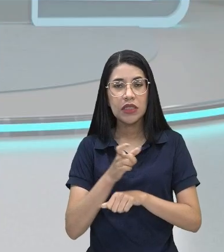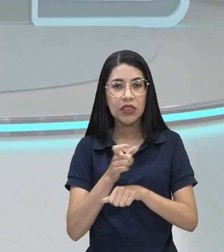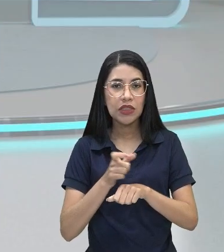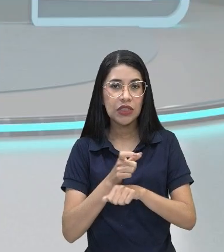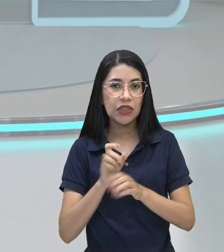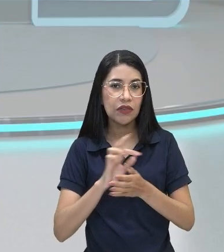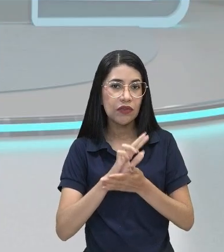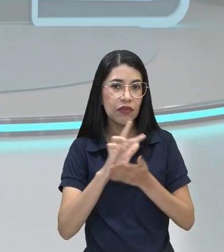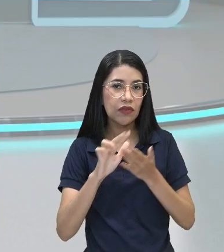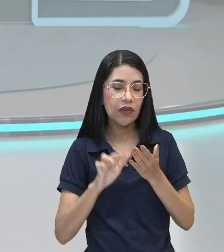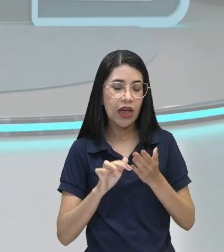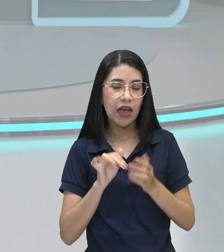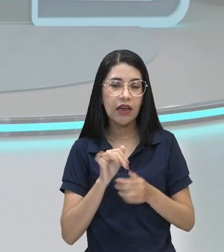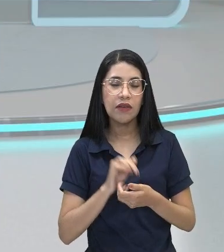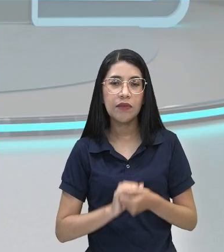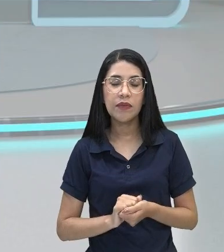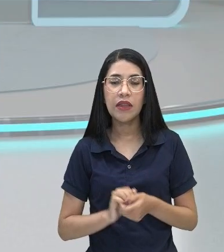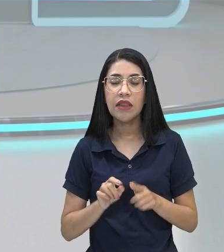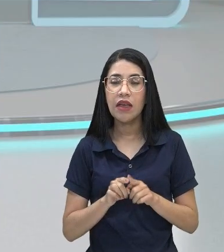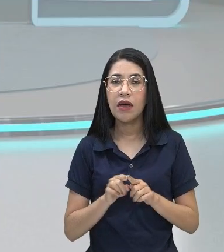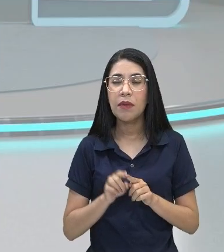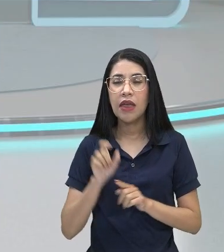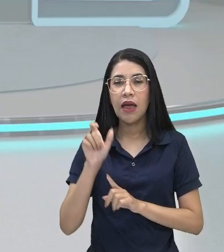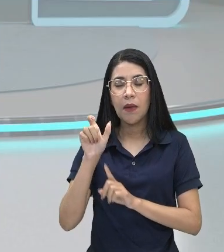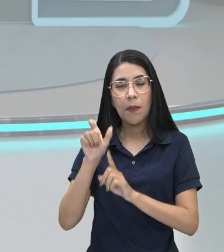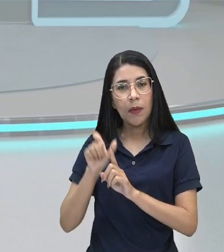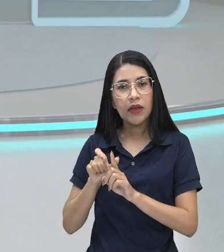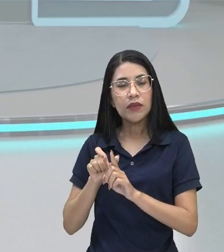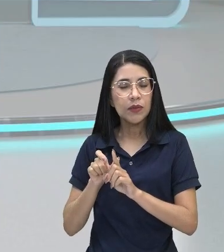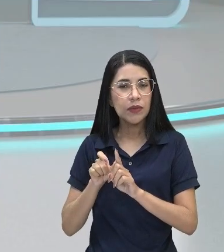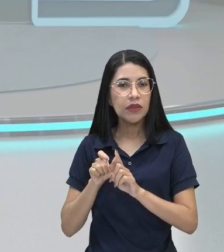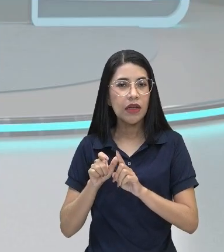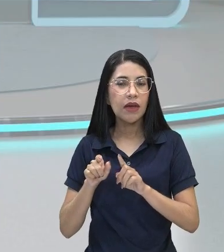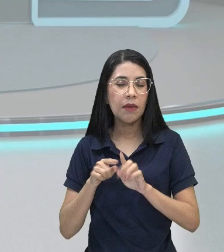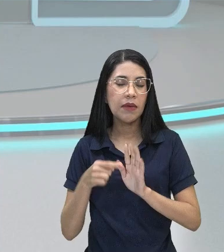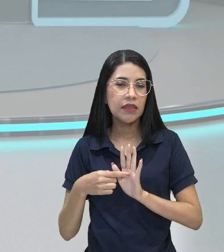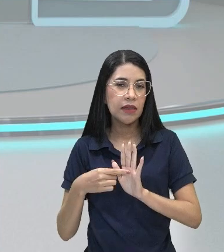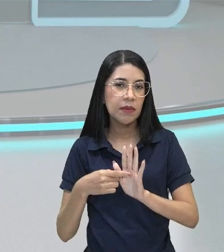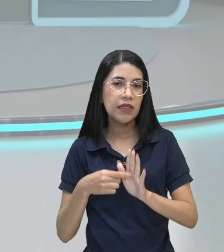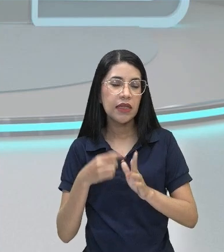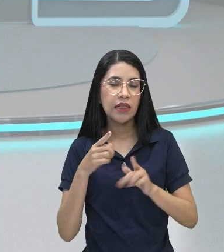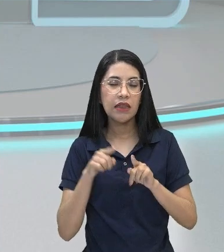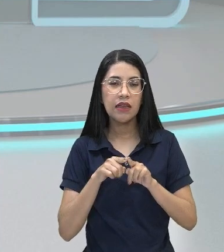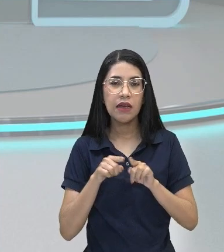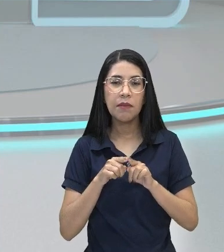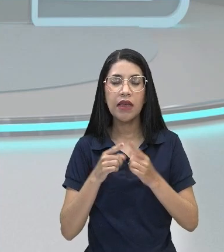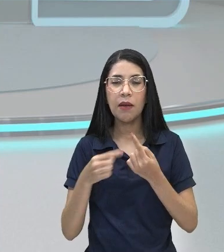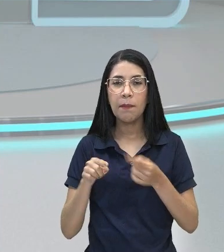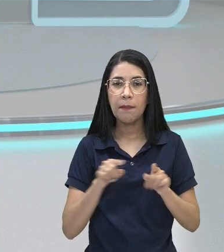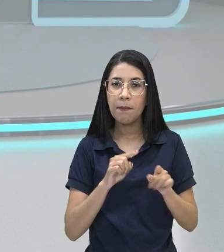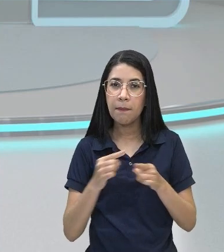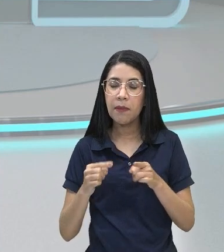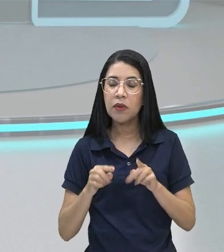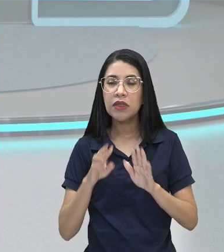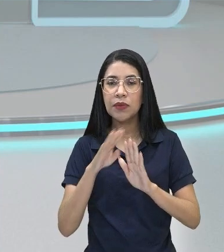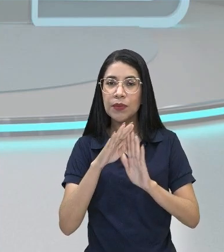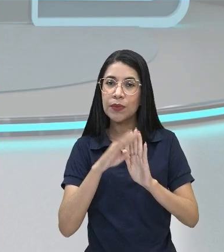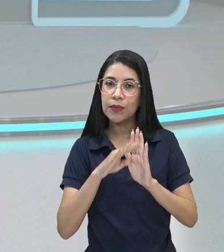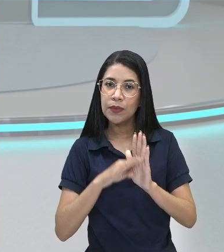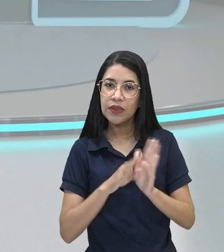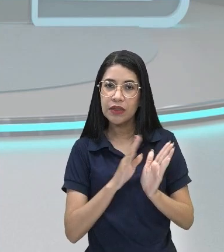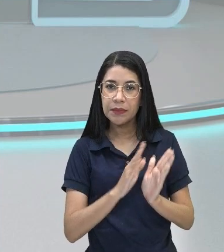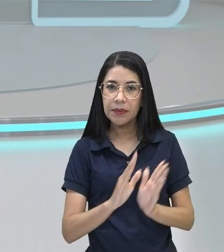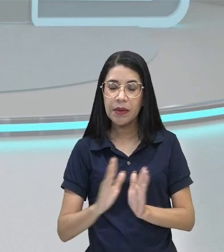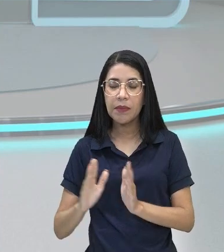adjetivos, como você viu, menciona a atuação dos atores lá, a trilha sonora e o roteiro.